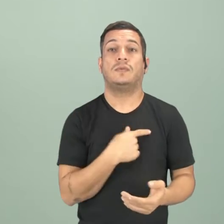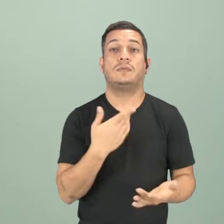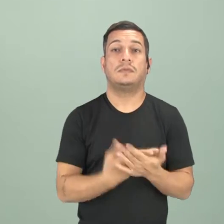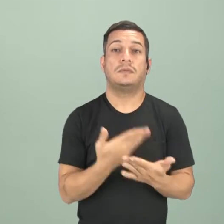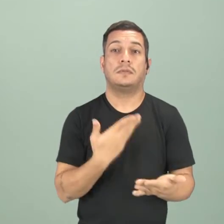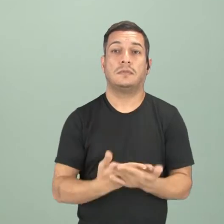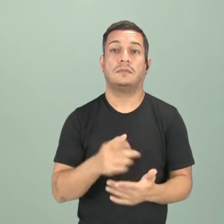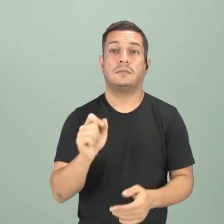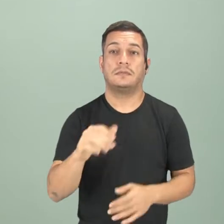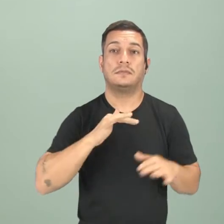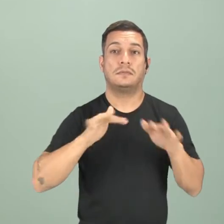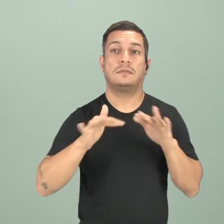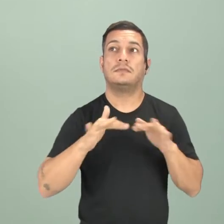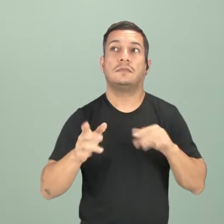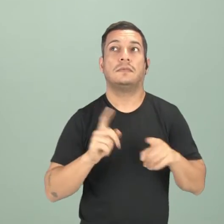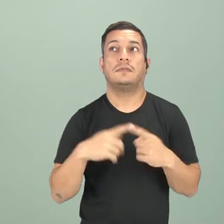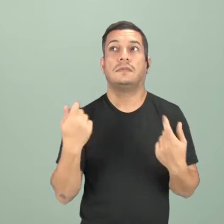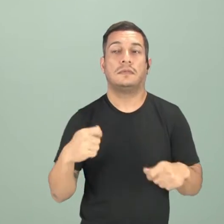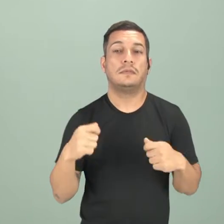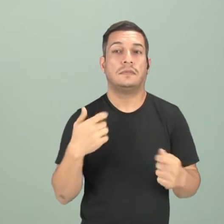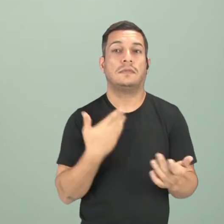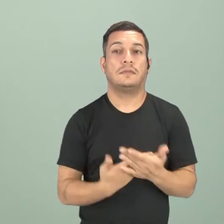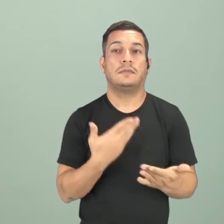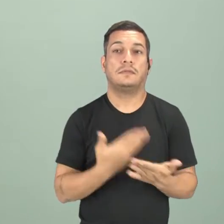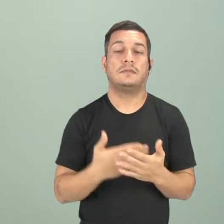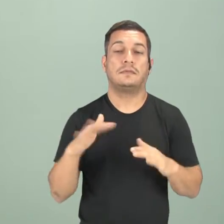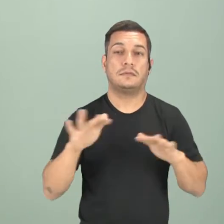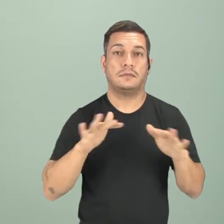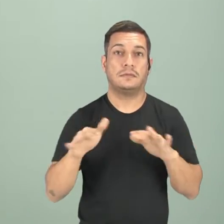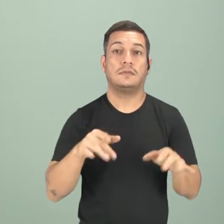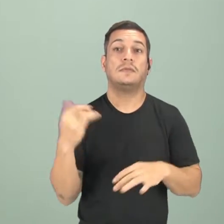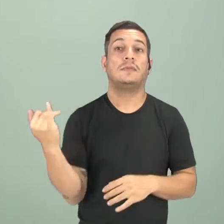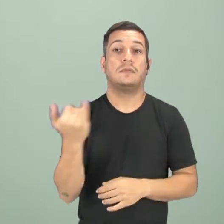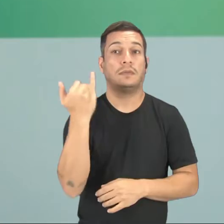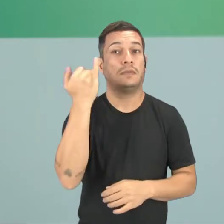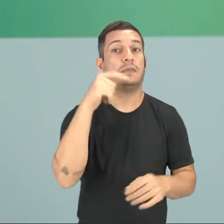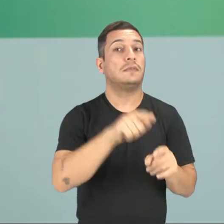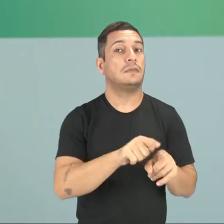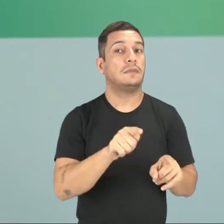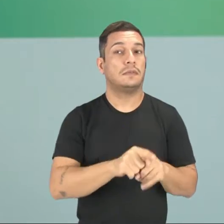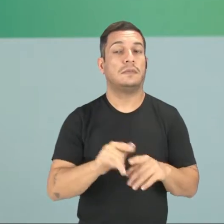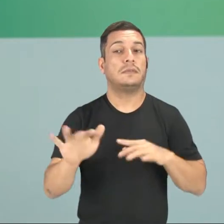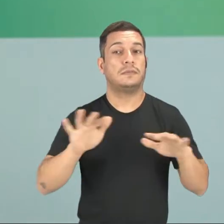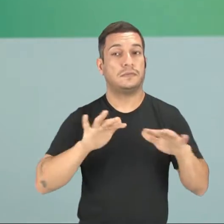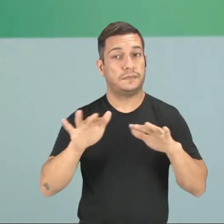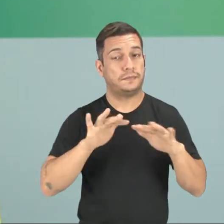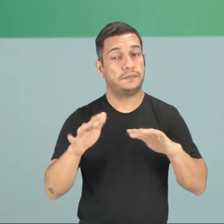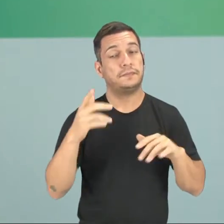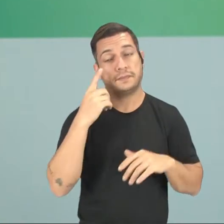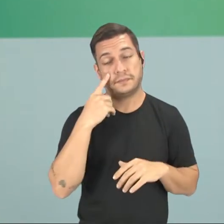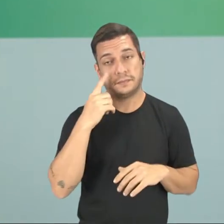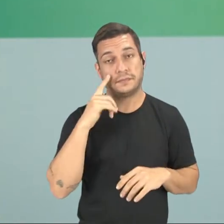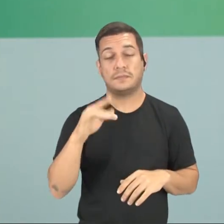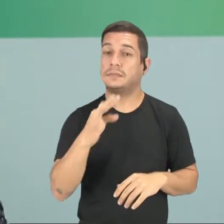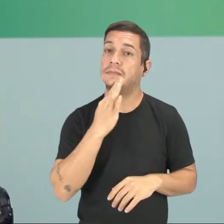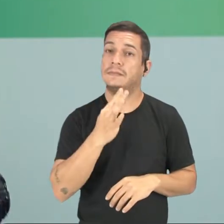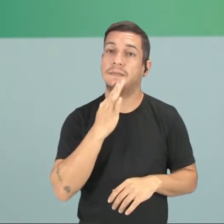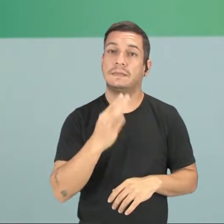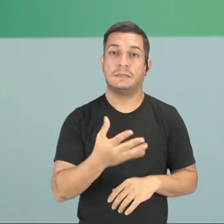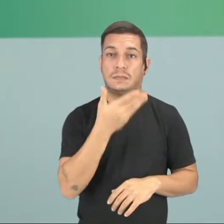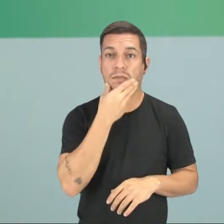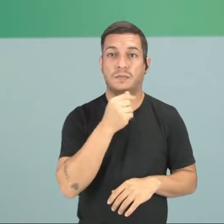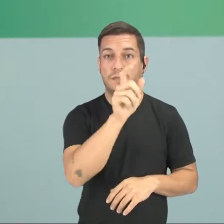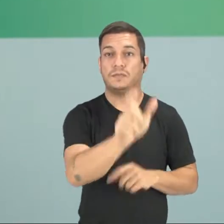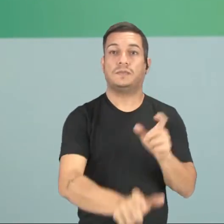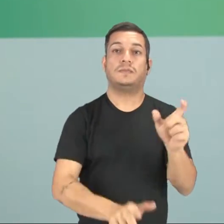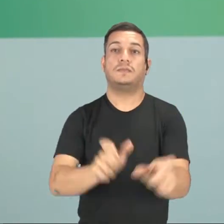estudar esse movimento, ou nós precisamos estudar esse movimento, ou a importância de estudar esse movimento se dá para conhecer o homem